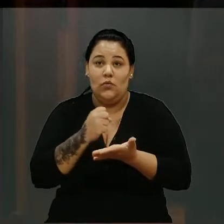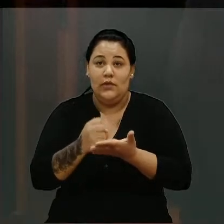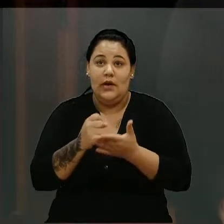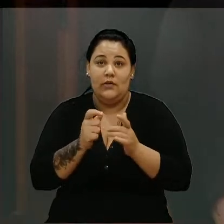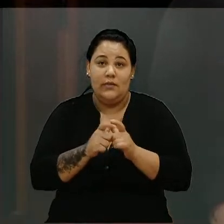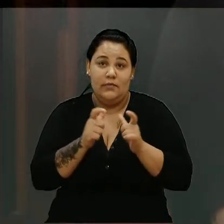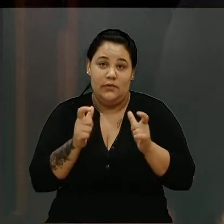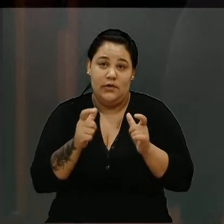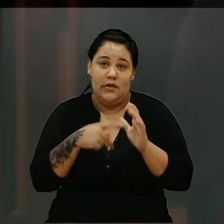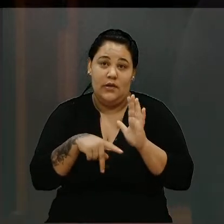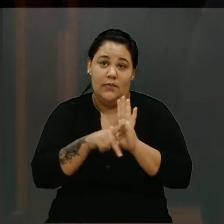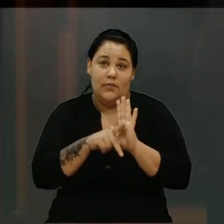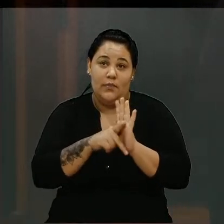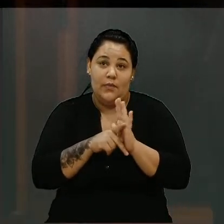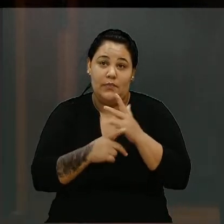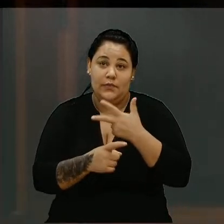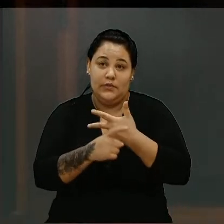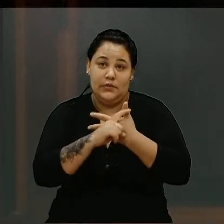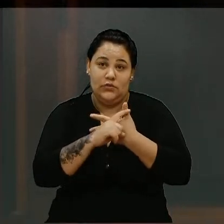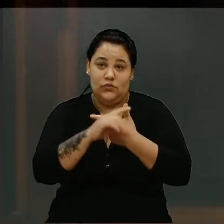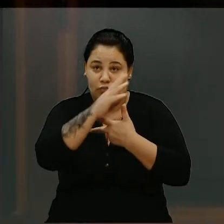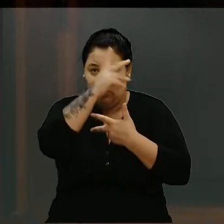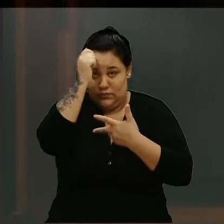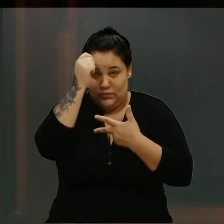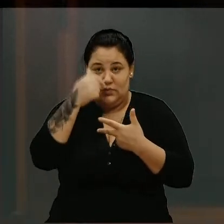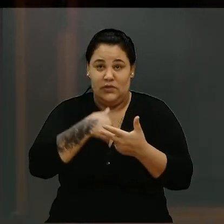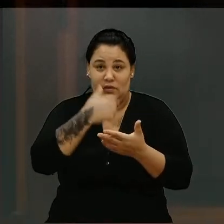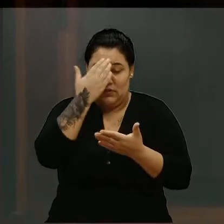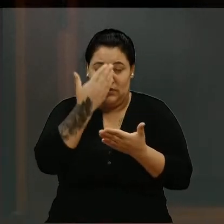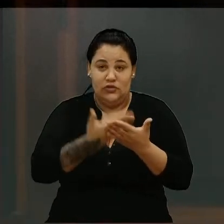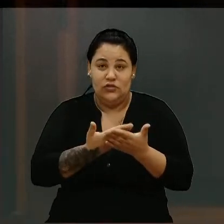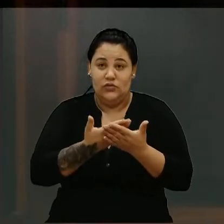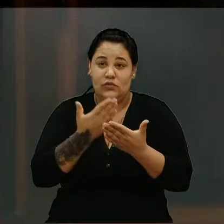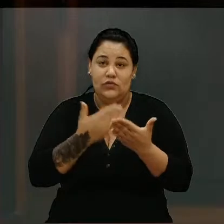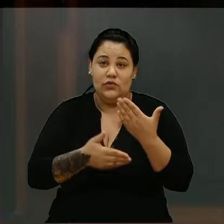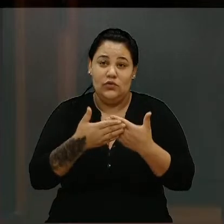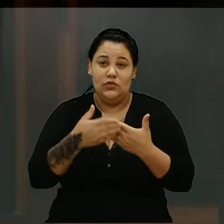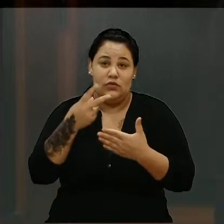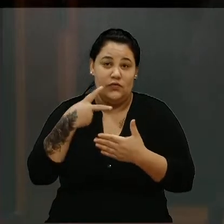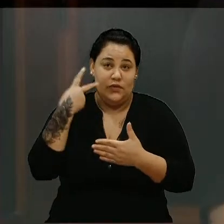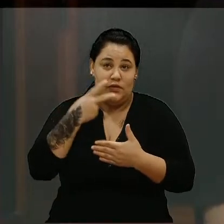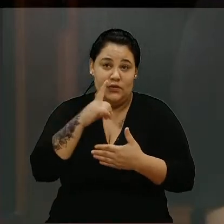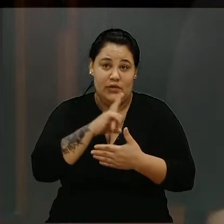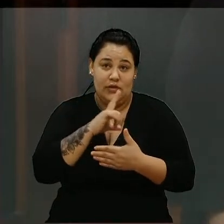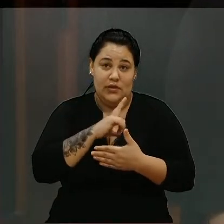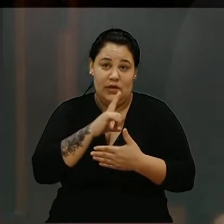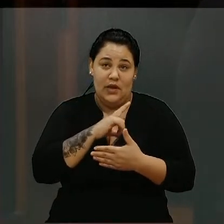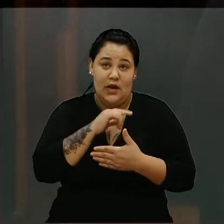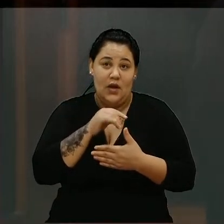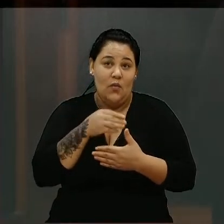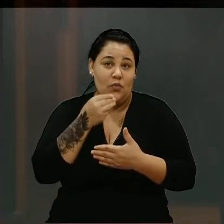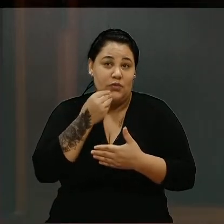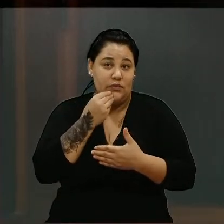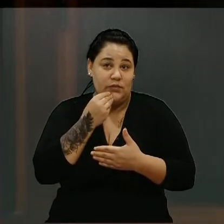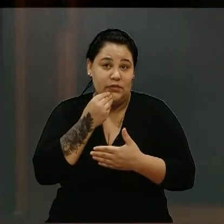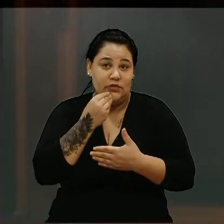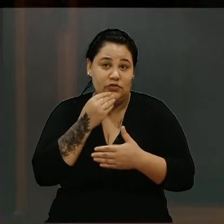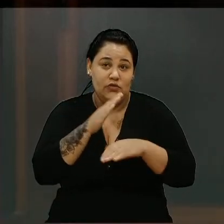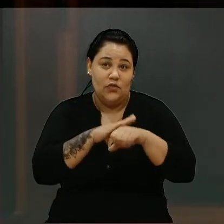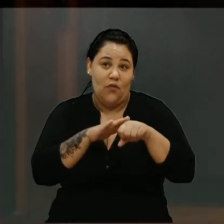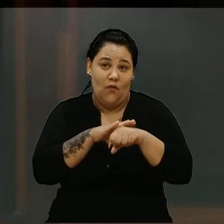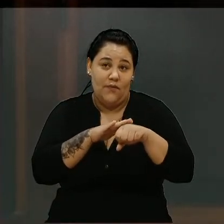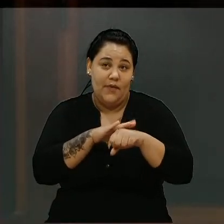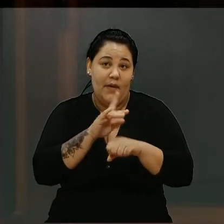com o próprio Executivo Municipal. Acredito que todos os vereadores aqui tiveram oportunidade de dialogar com a presidente da Codeca, que, no meu ponto de vista, vem